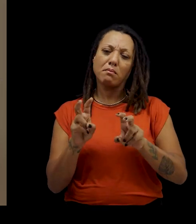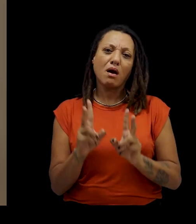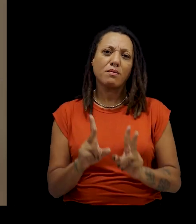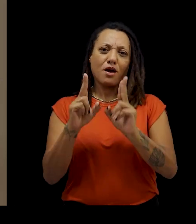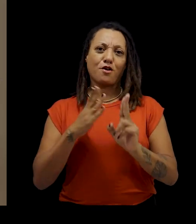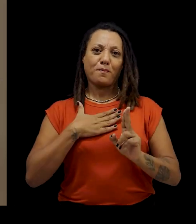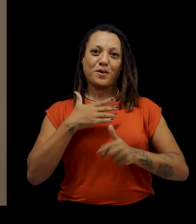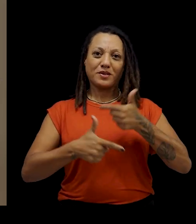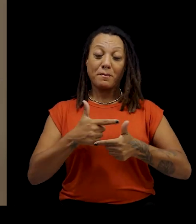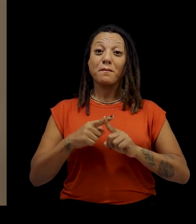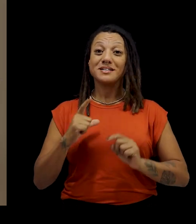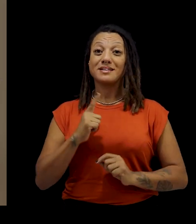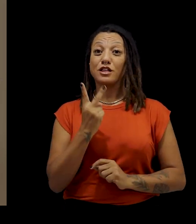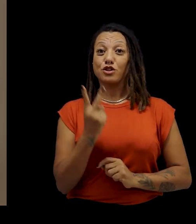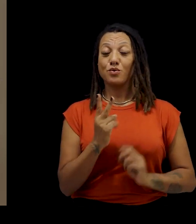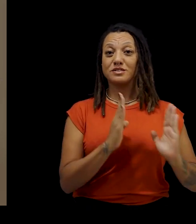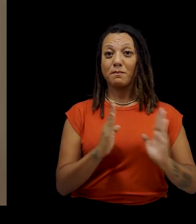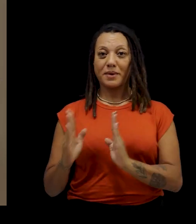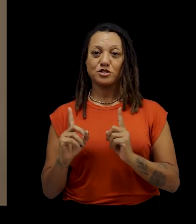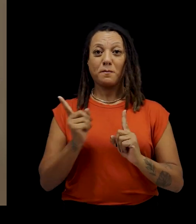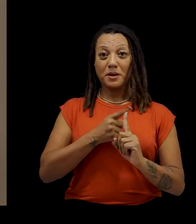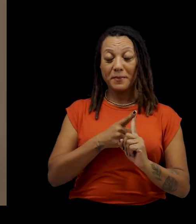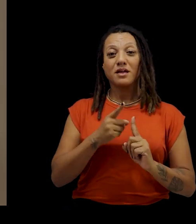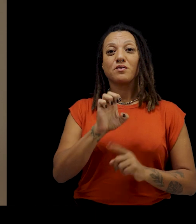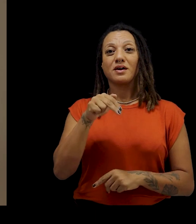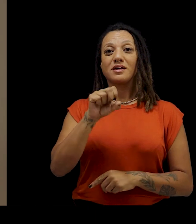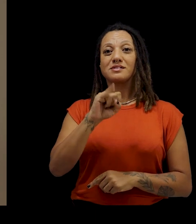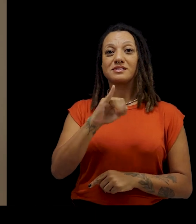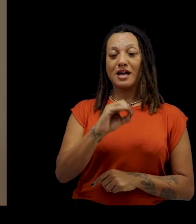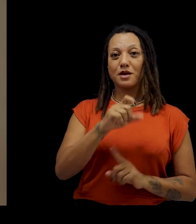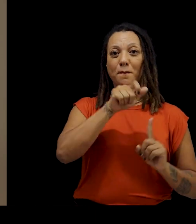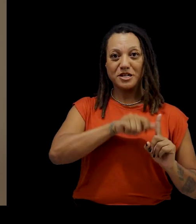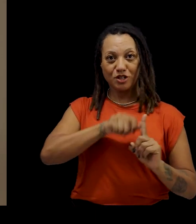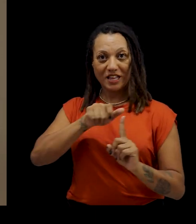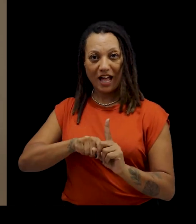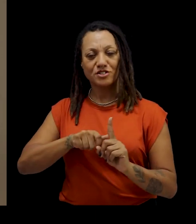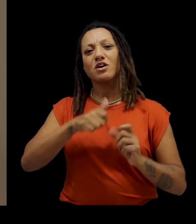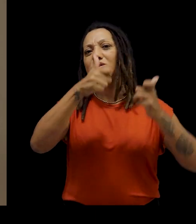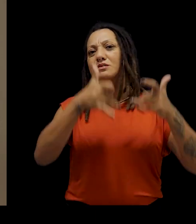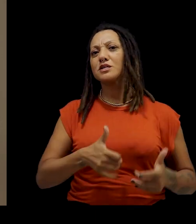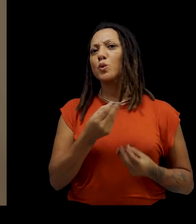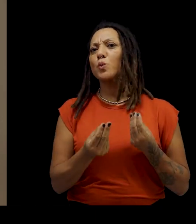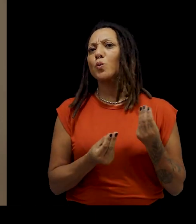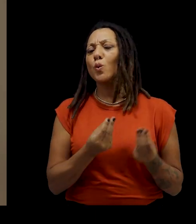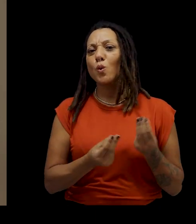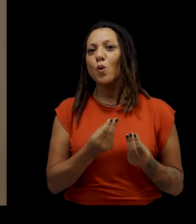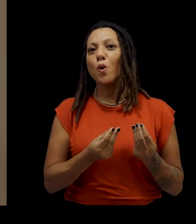Então, é um pouco sobre o meu trabalho, mas tem duas partes. Tem partes que são ensaios sobre esses personagens e aí partes onde